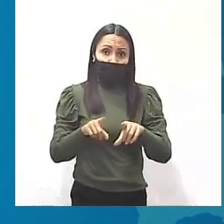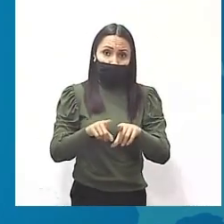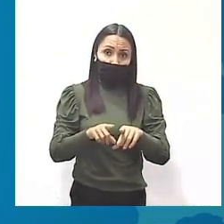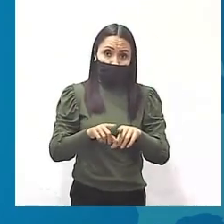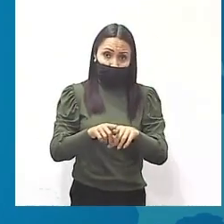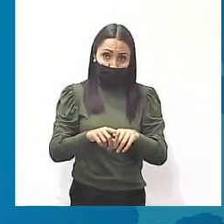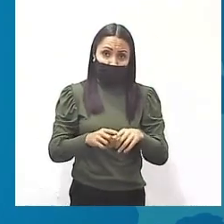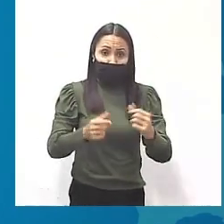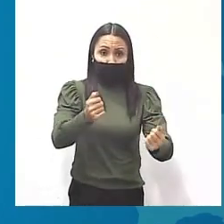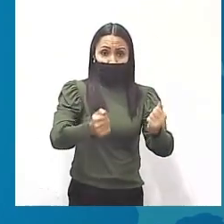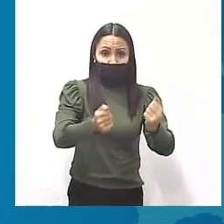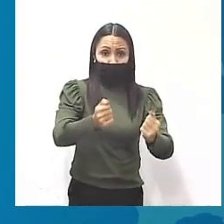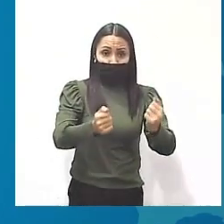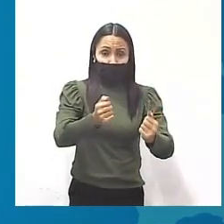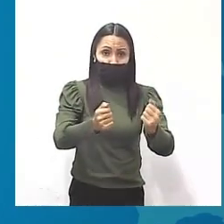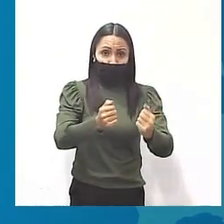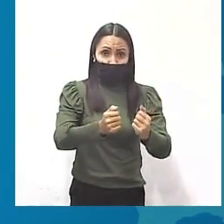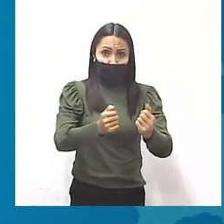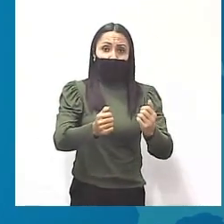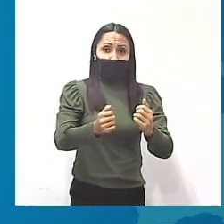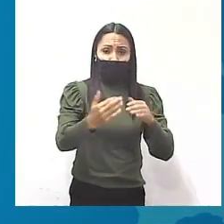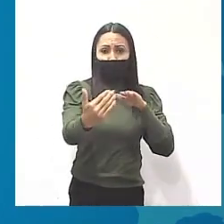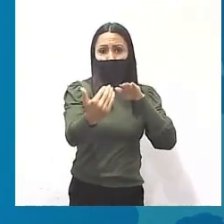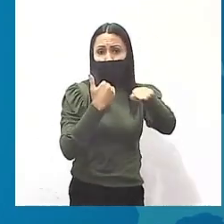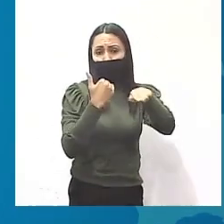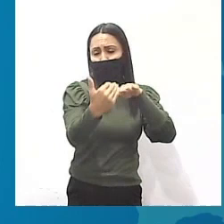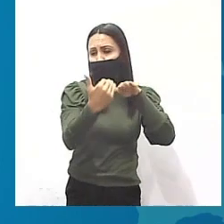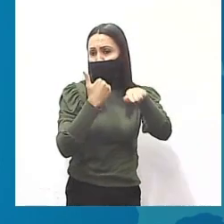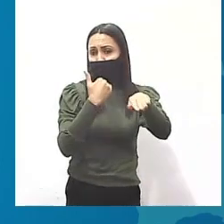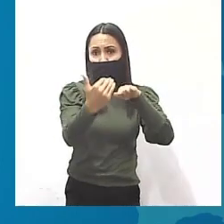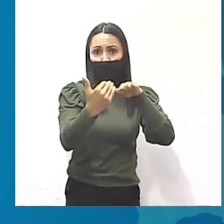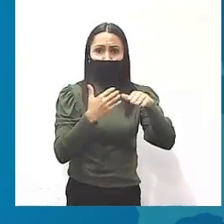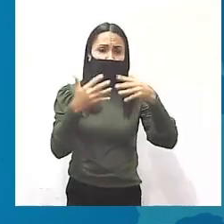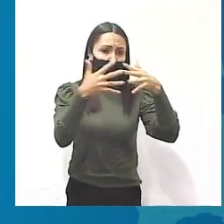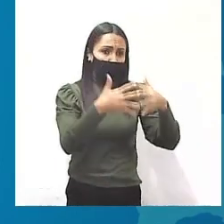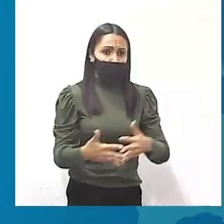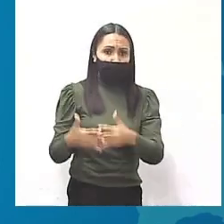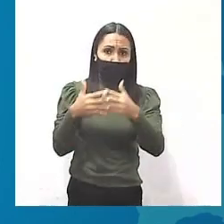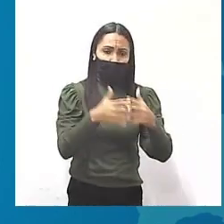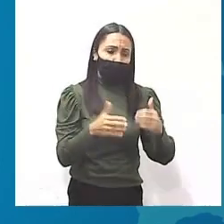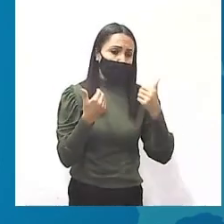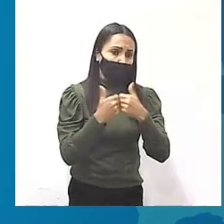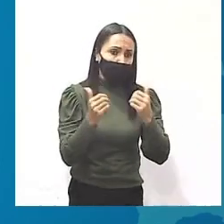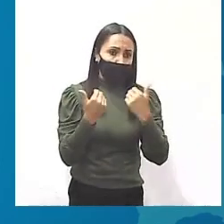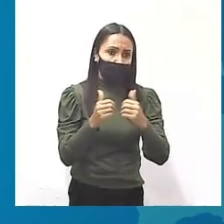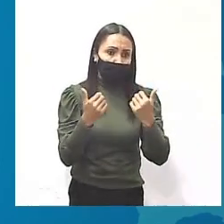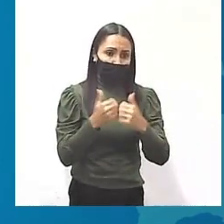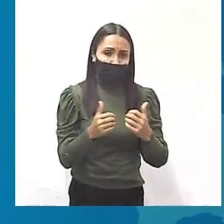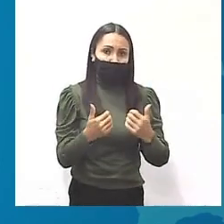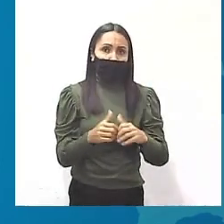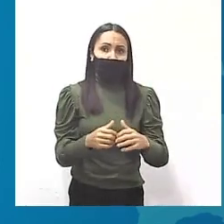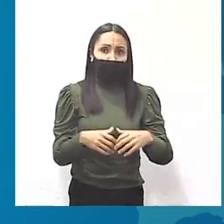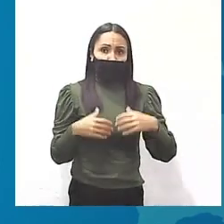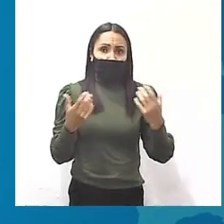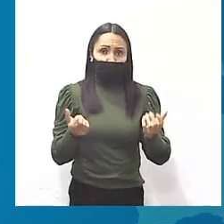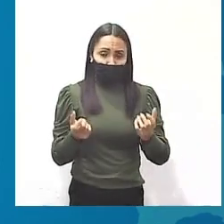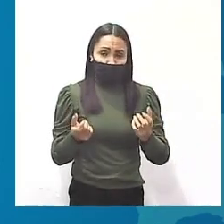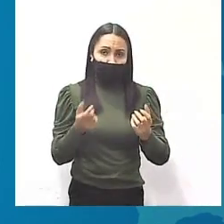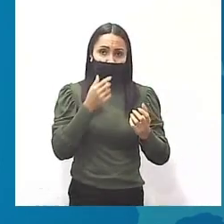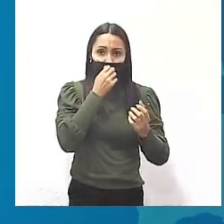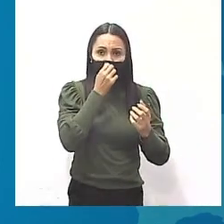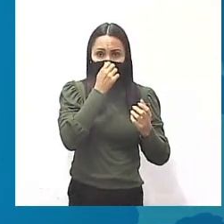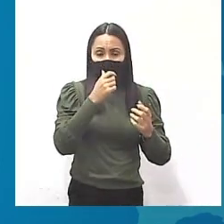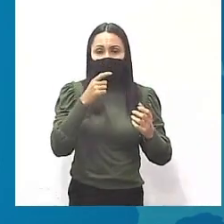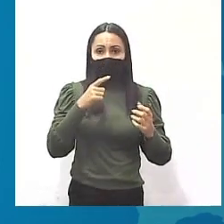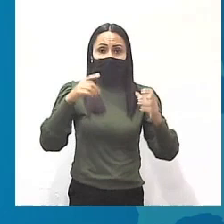circulação de carros, de ônibus, de caminhões, que vão lançar ali, ó, na atmosfera partículas finas,